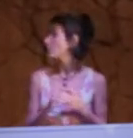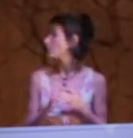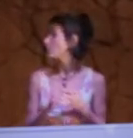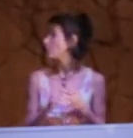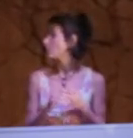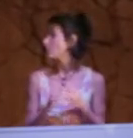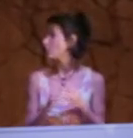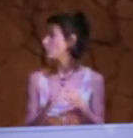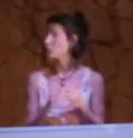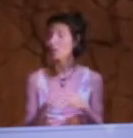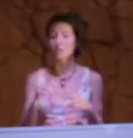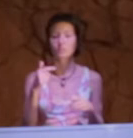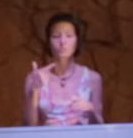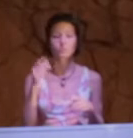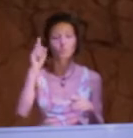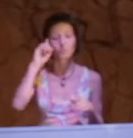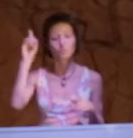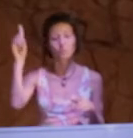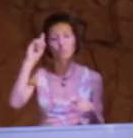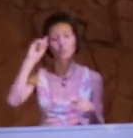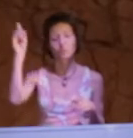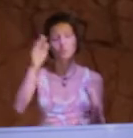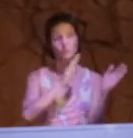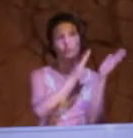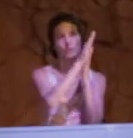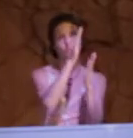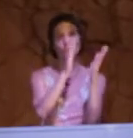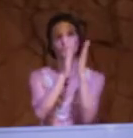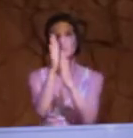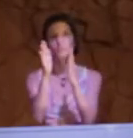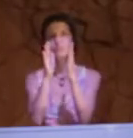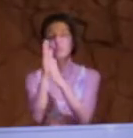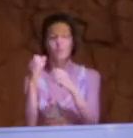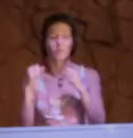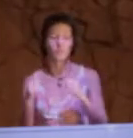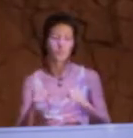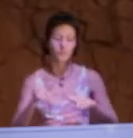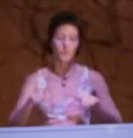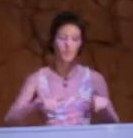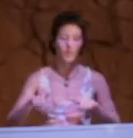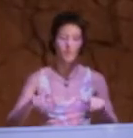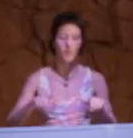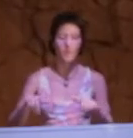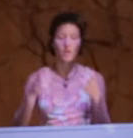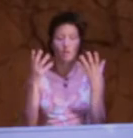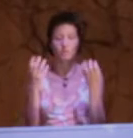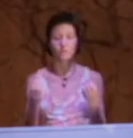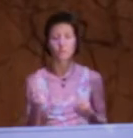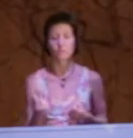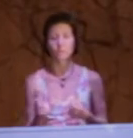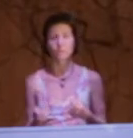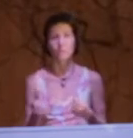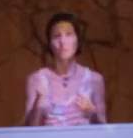ali, 2-3 dias para chegar em Guajará Mirim, para ela tentar uma vida melhor. E depois disso mudamos novamente para Costa